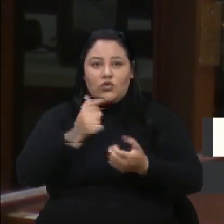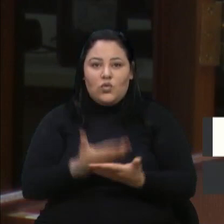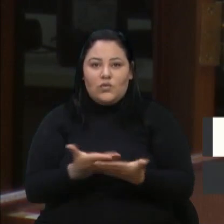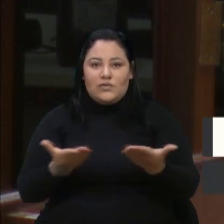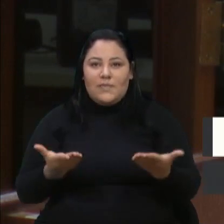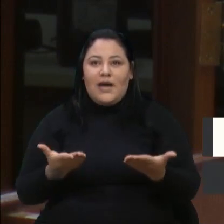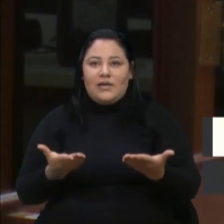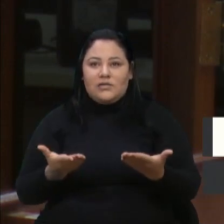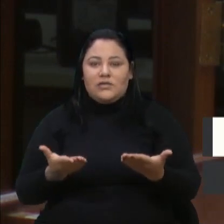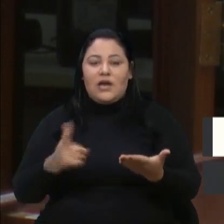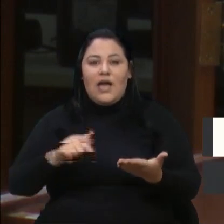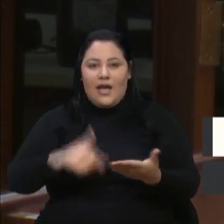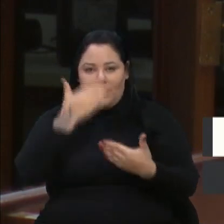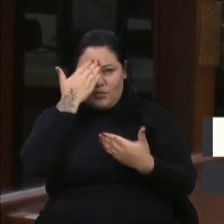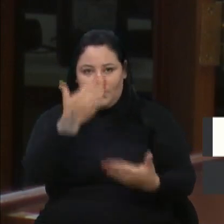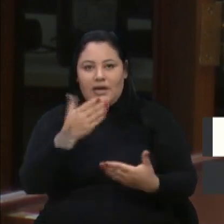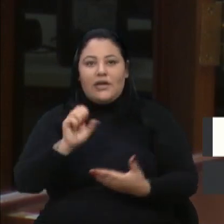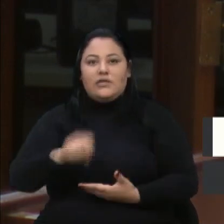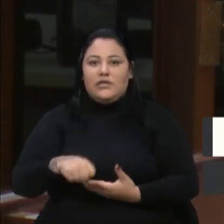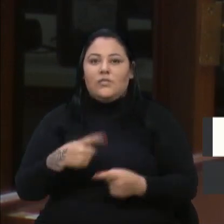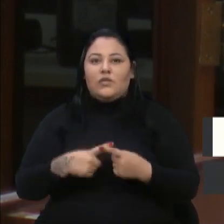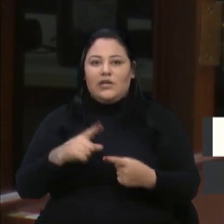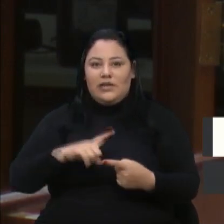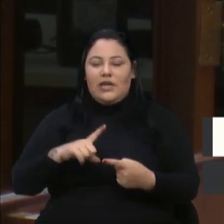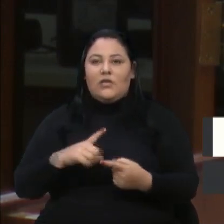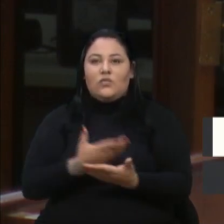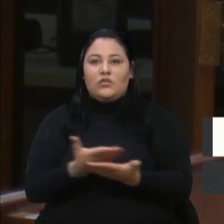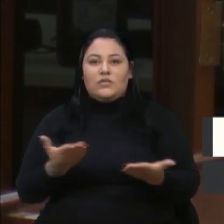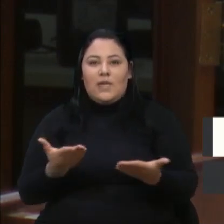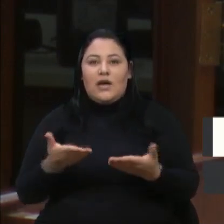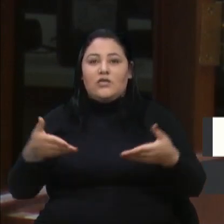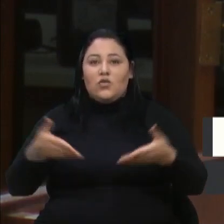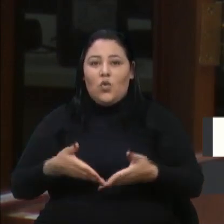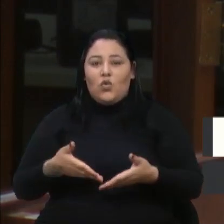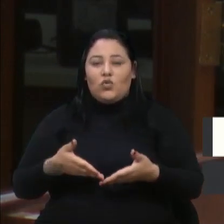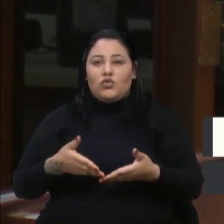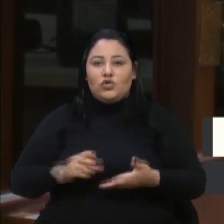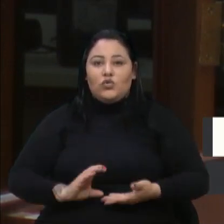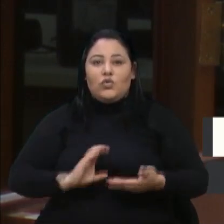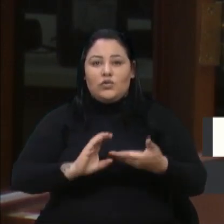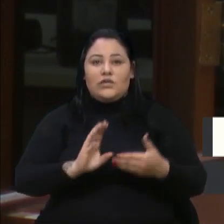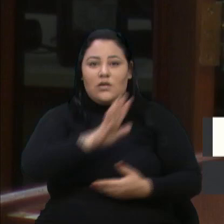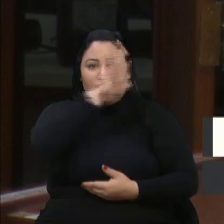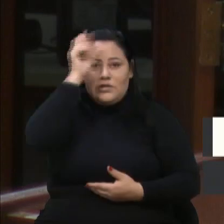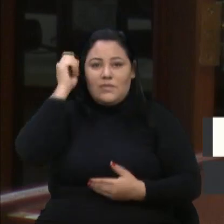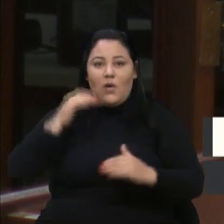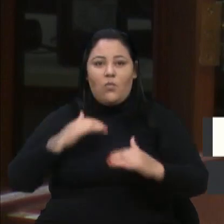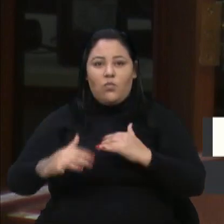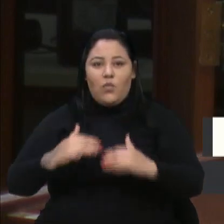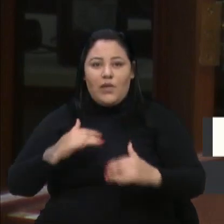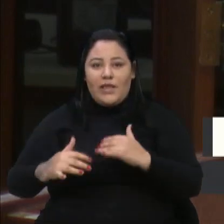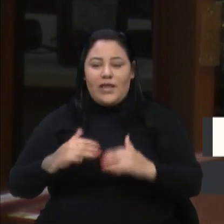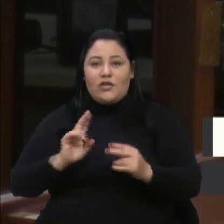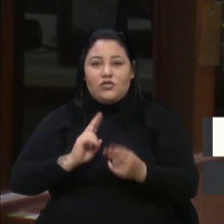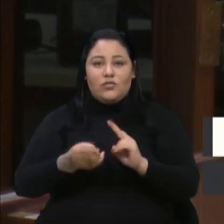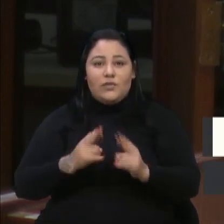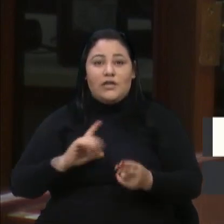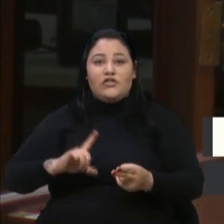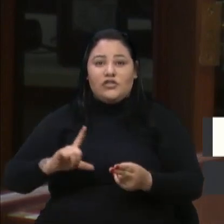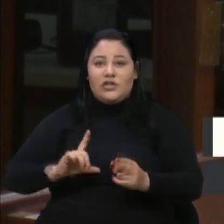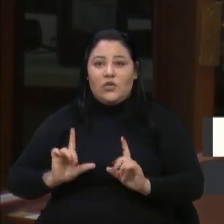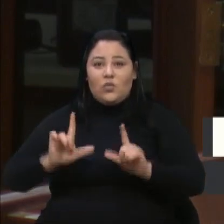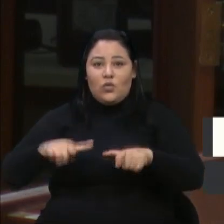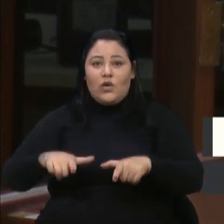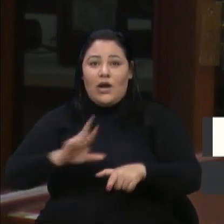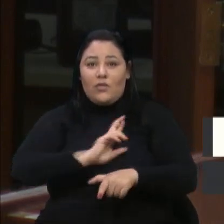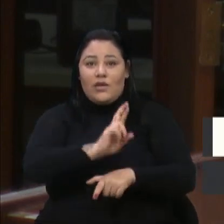gente é grato, sim, porque temos um espaço hoje no Conselho Municipal de Mobilidade Urbana, ou seja, nós temos uma entidade que